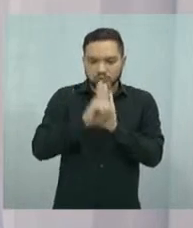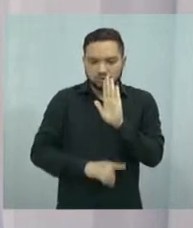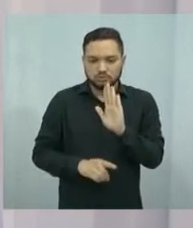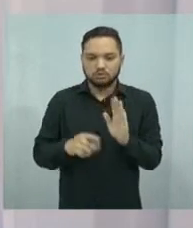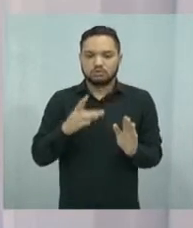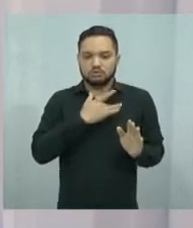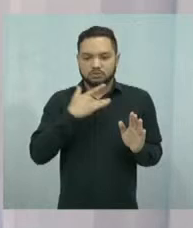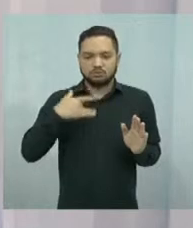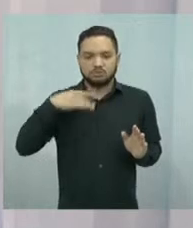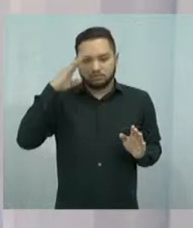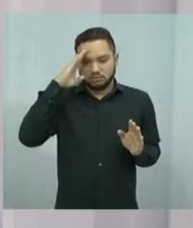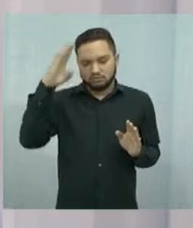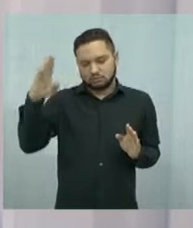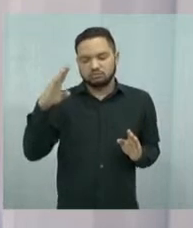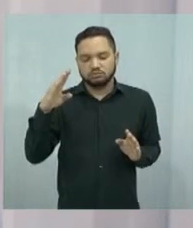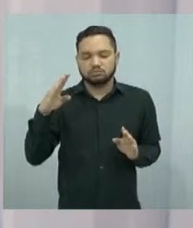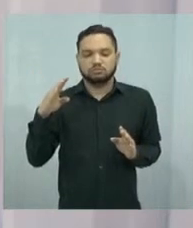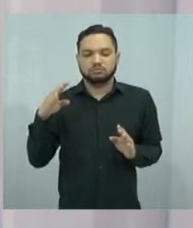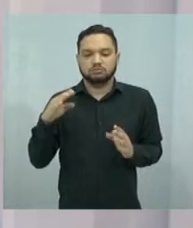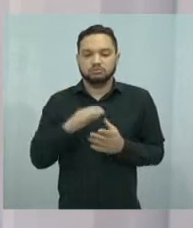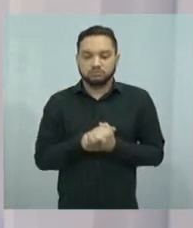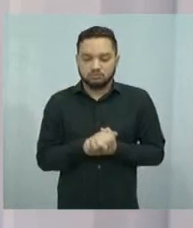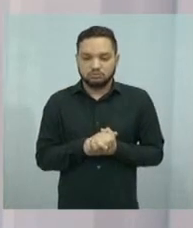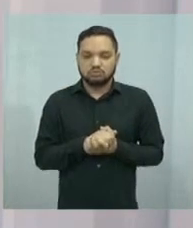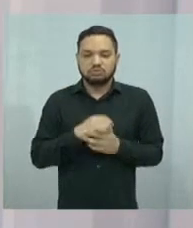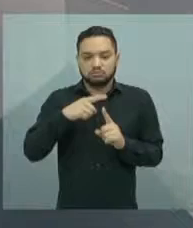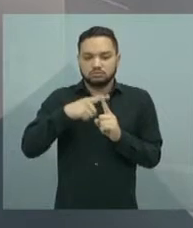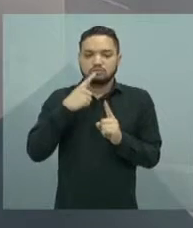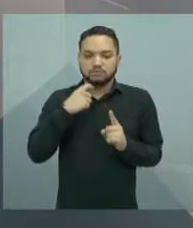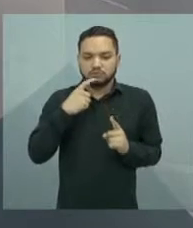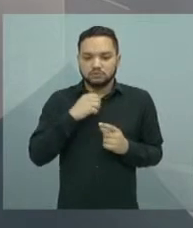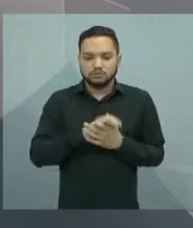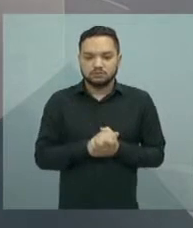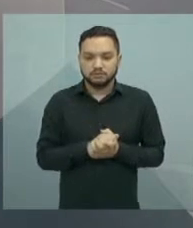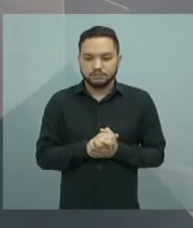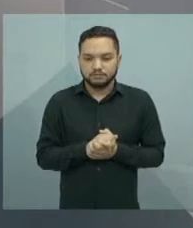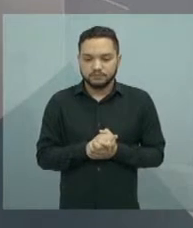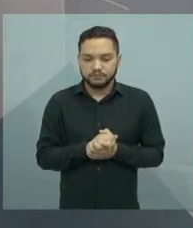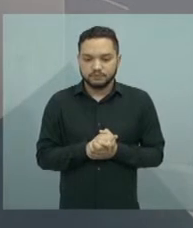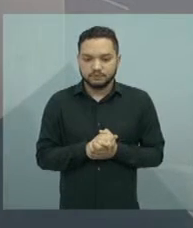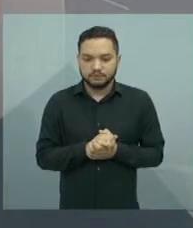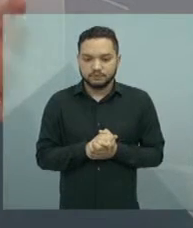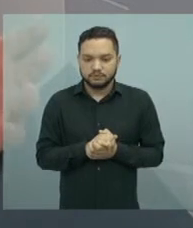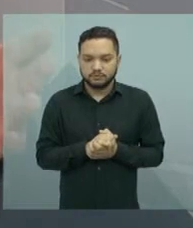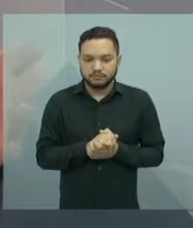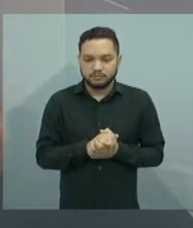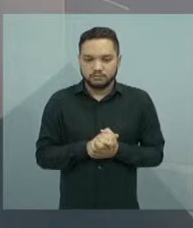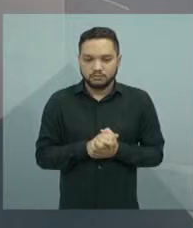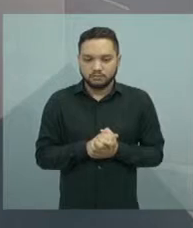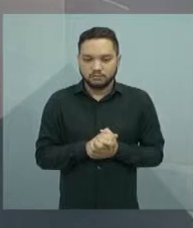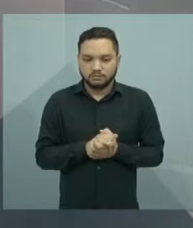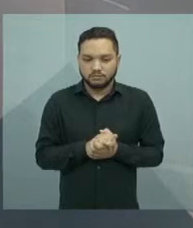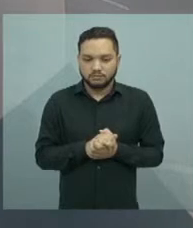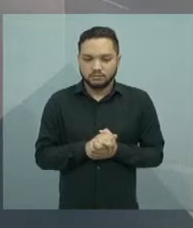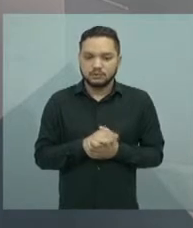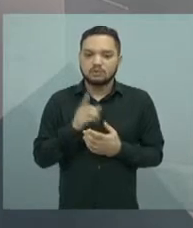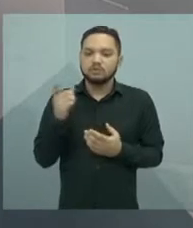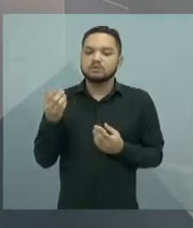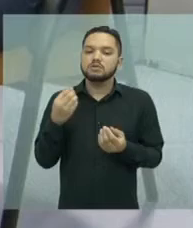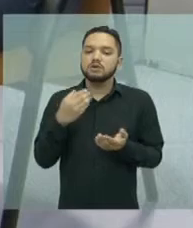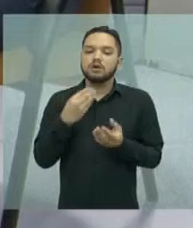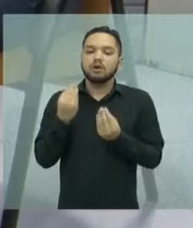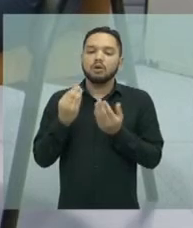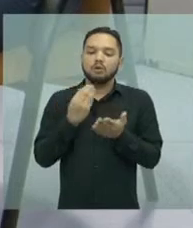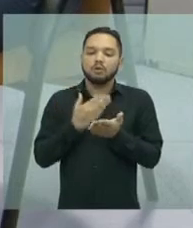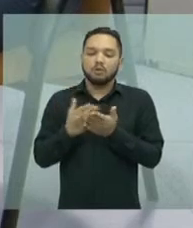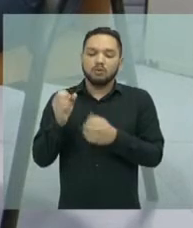é um princípio básico constitucional e que a Cruz Vermelha faz valer aqui no Brasil. Muito bom. Agora, e como é que você entrou para a Cruz Vermelha,